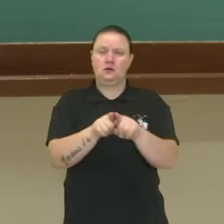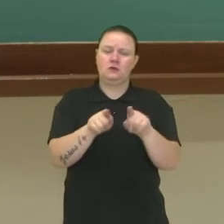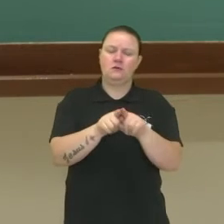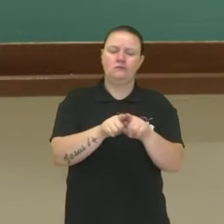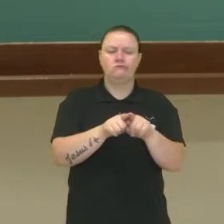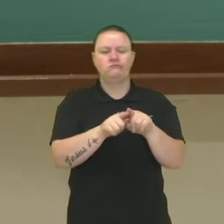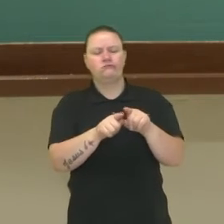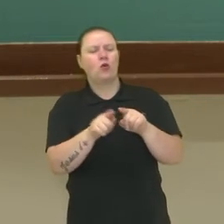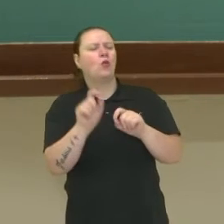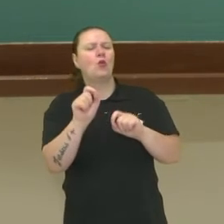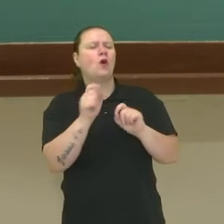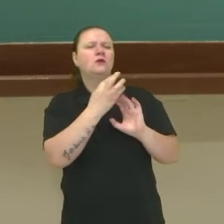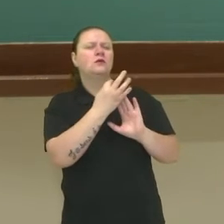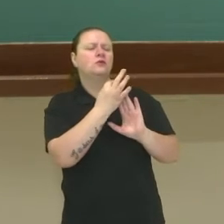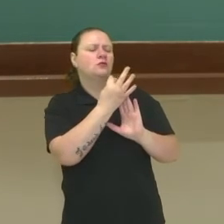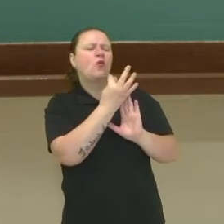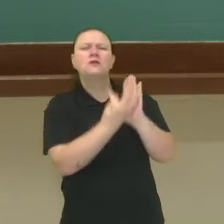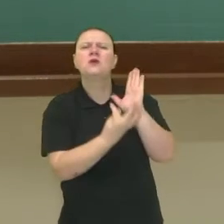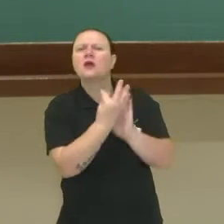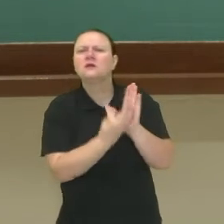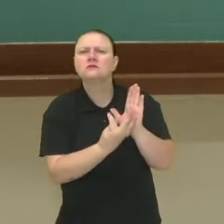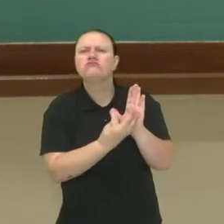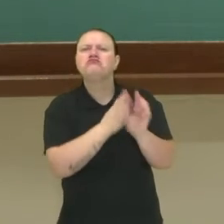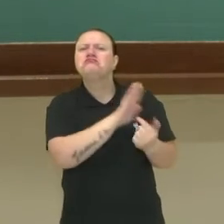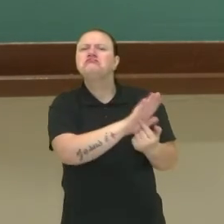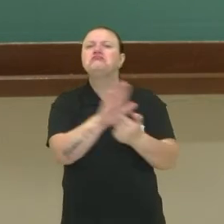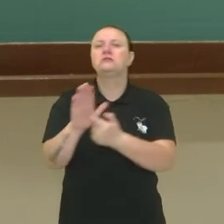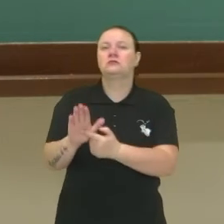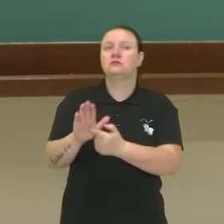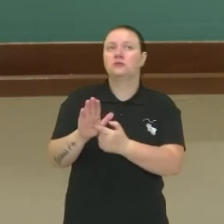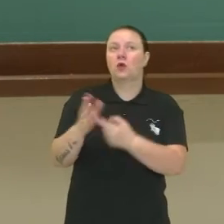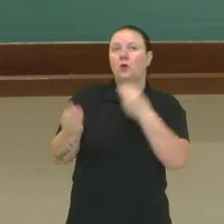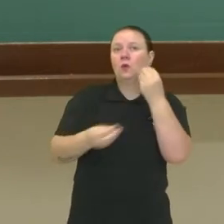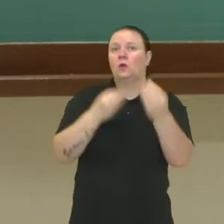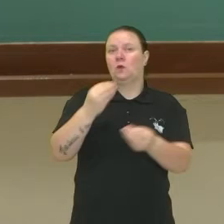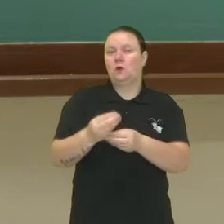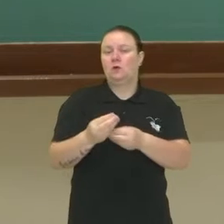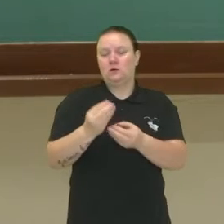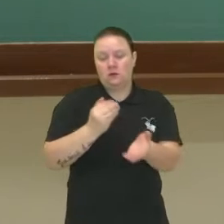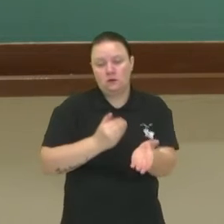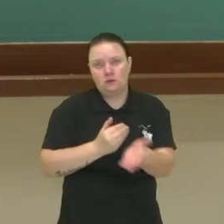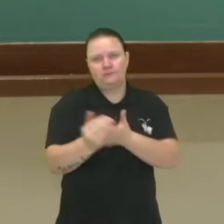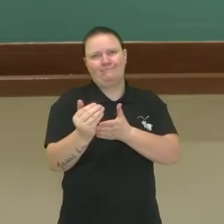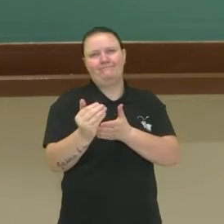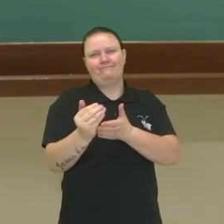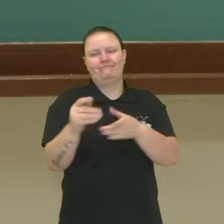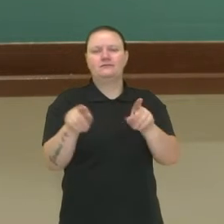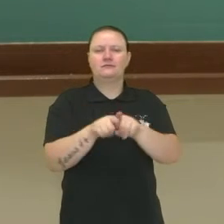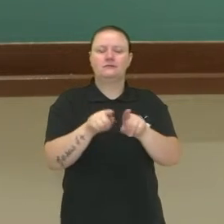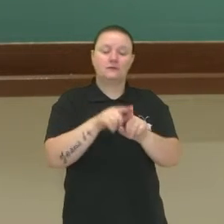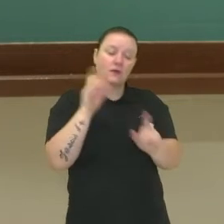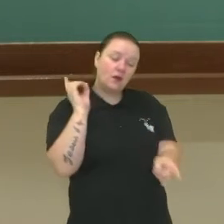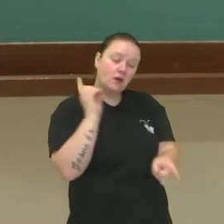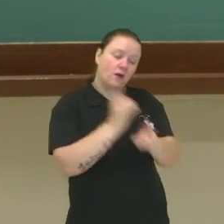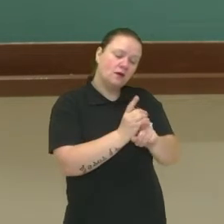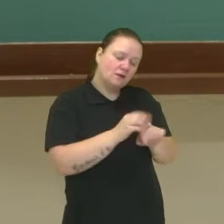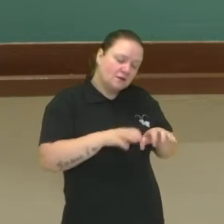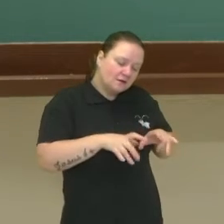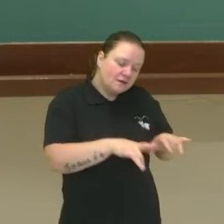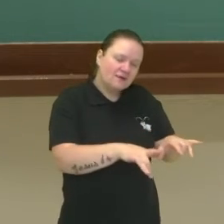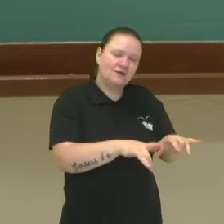está disposto de que maneira? Então, a situação inicial, no nosso caso, encontrar a carteira.